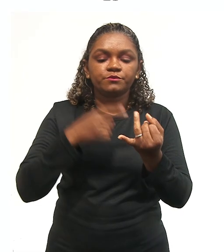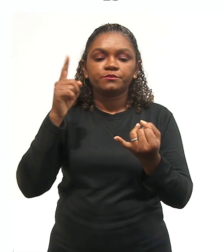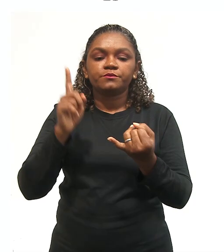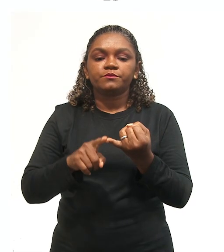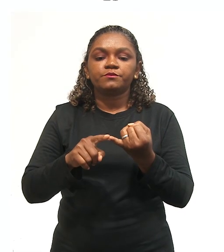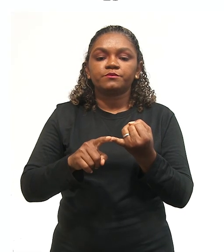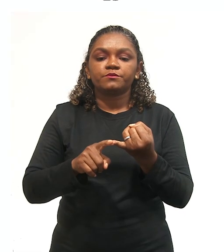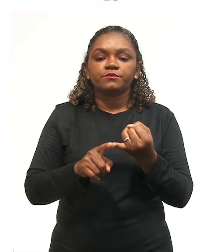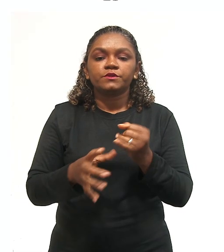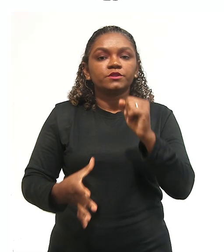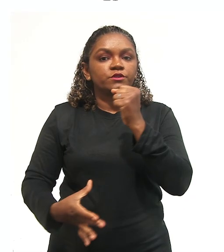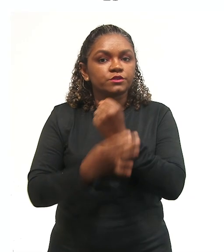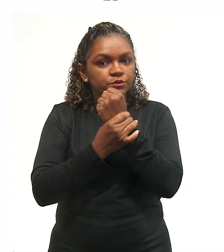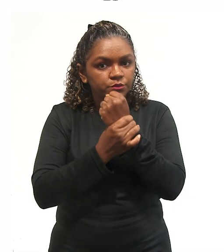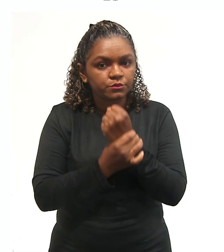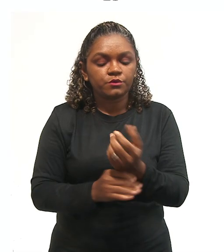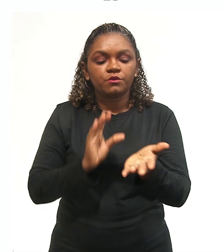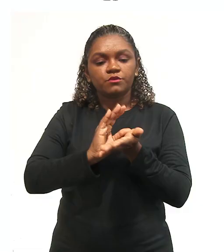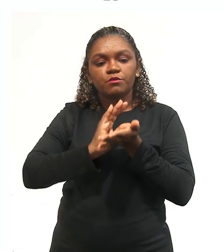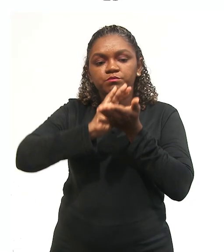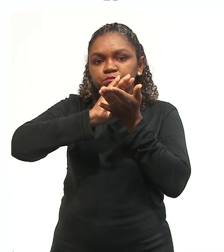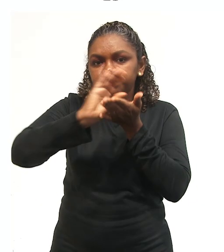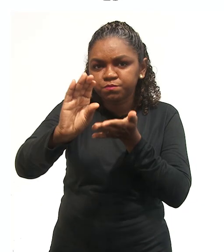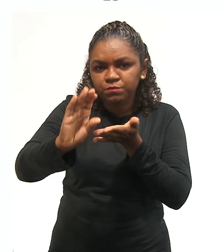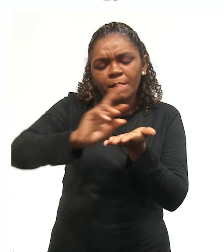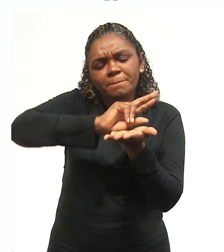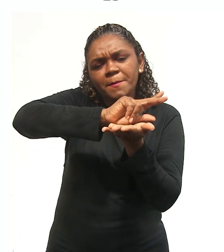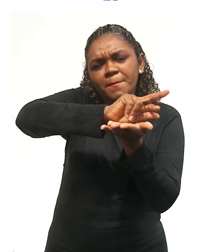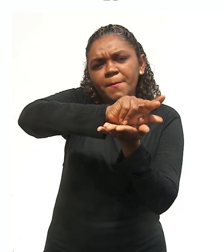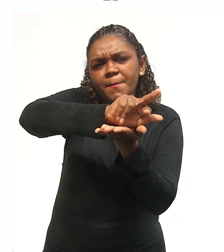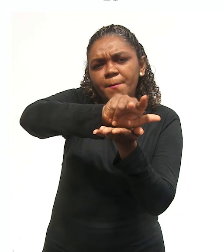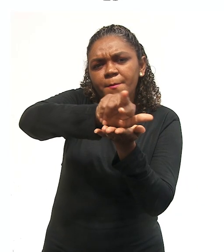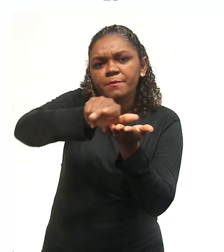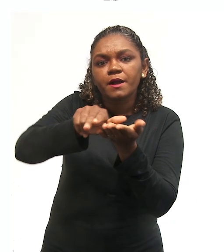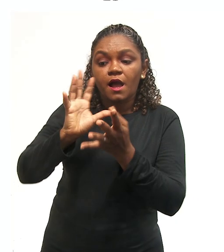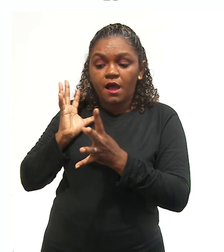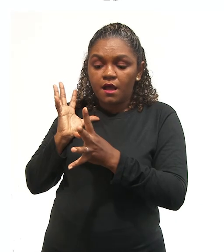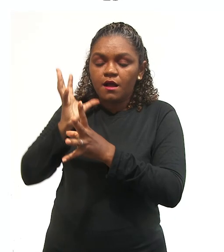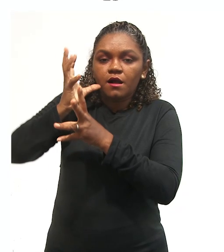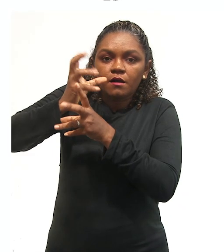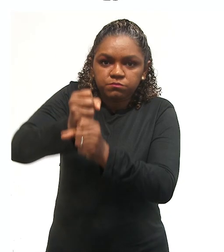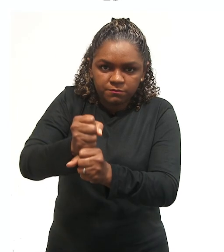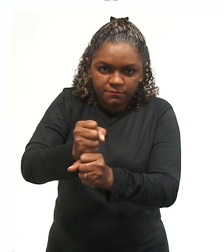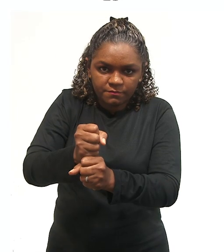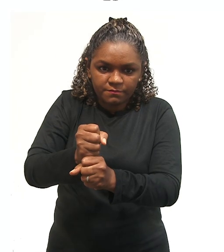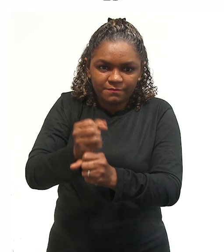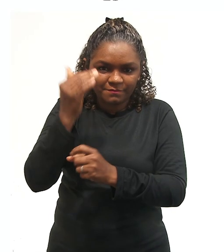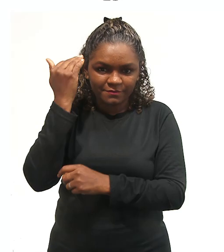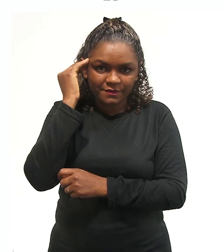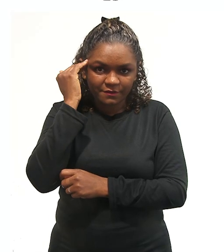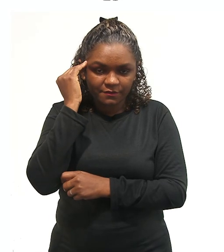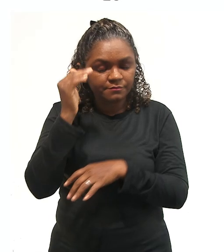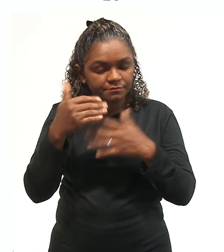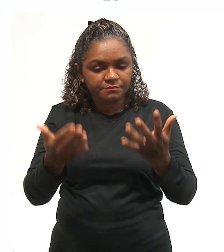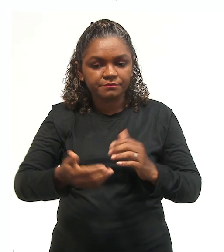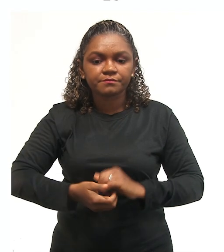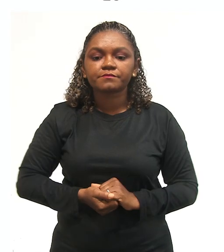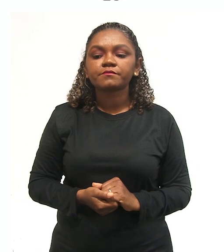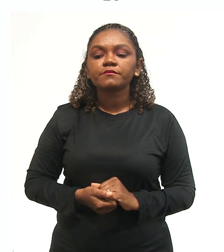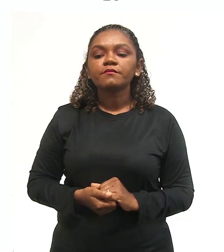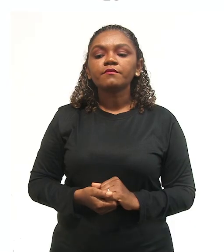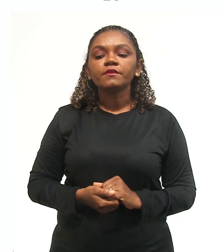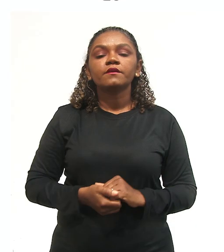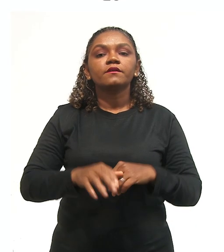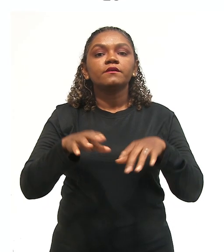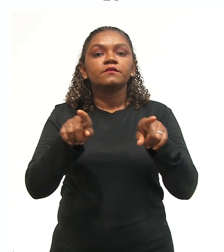administrativas, impostos, seguros, comissões e etc. E